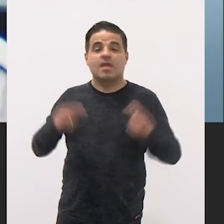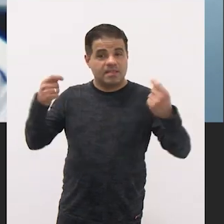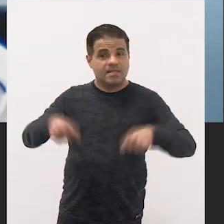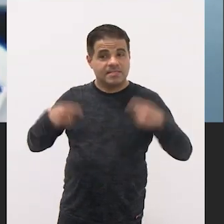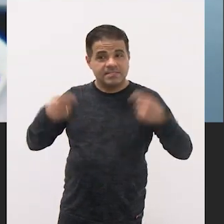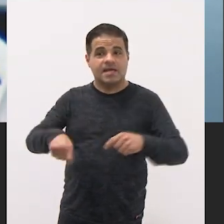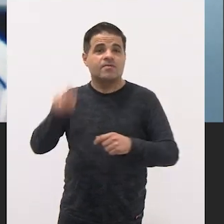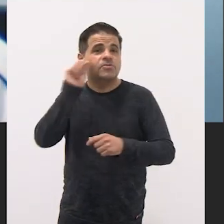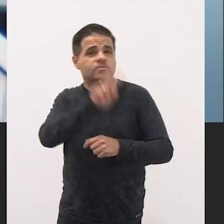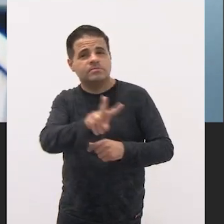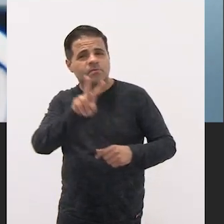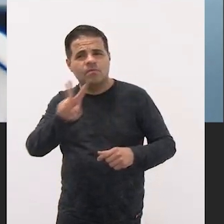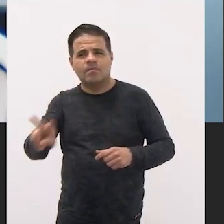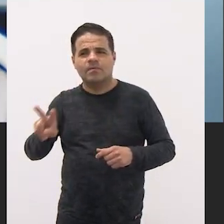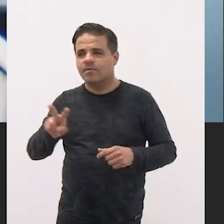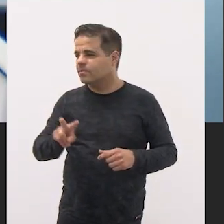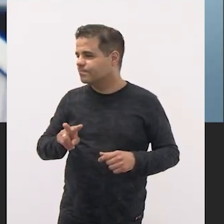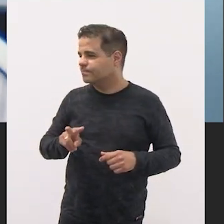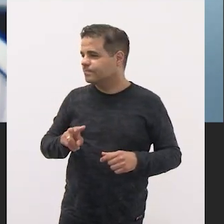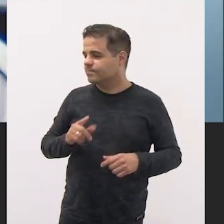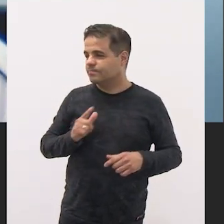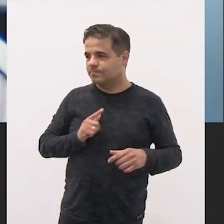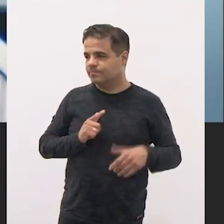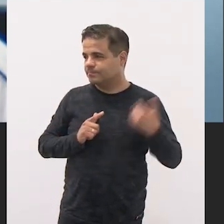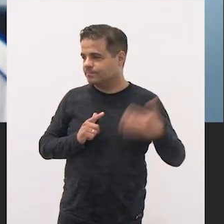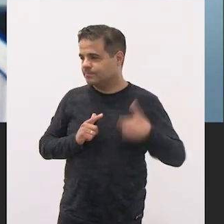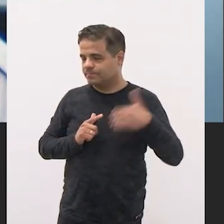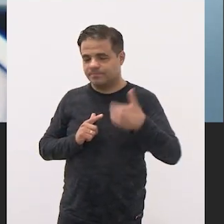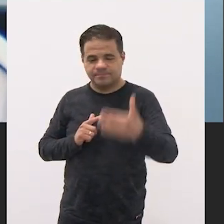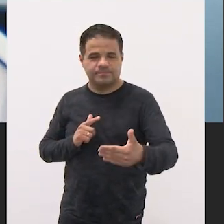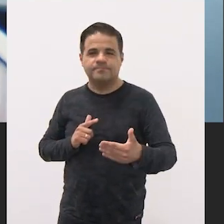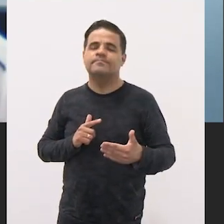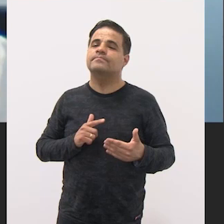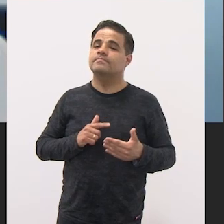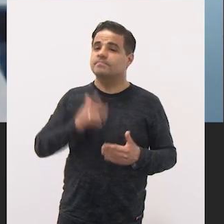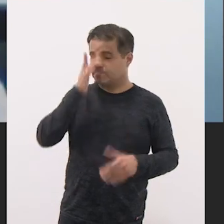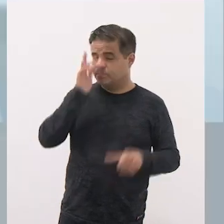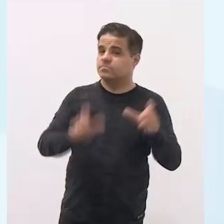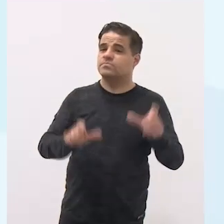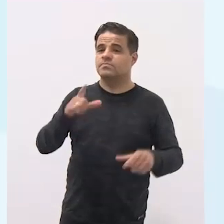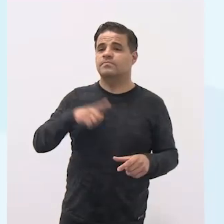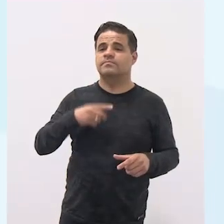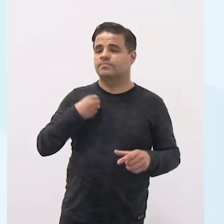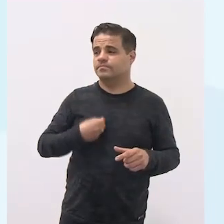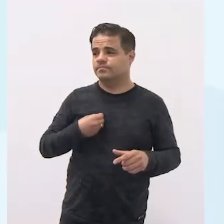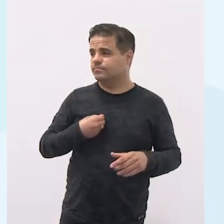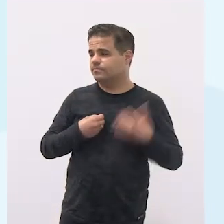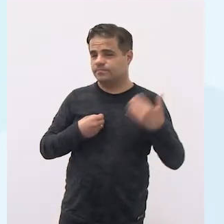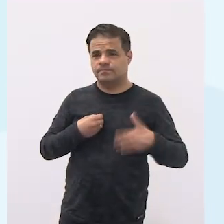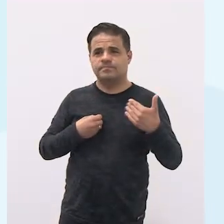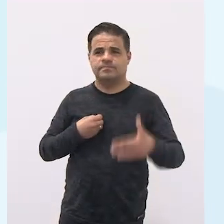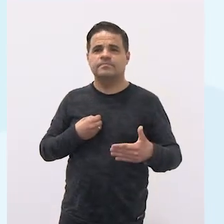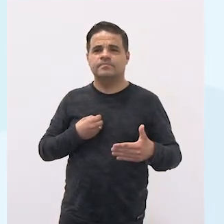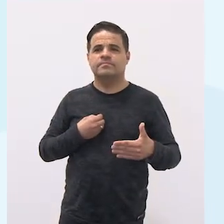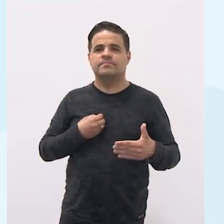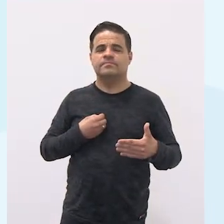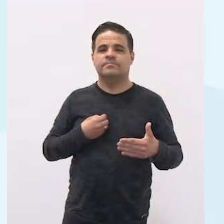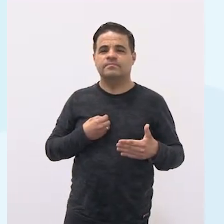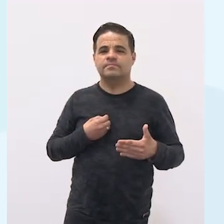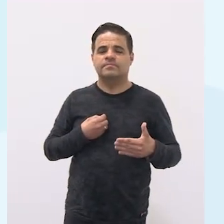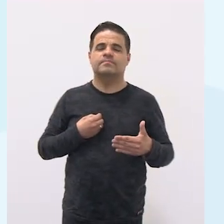gente olhe essas mulheres, são dados que estão aí. Também nesse